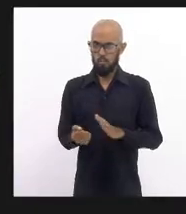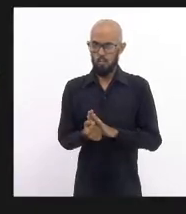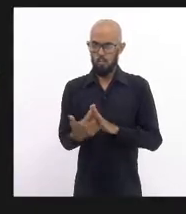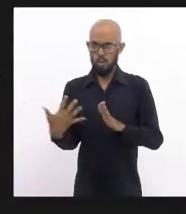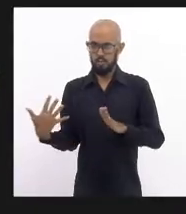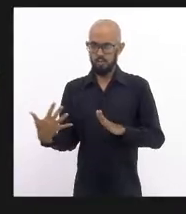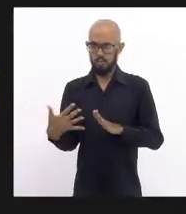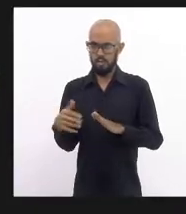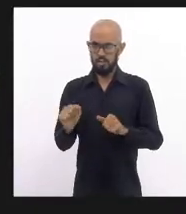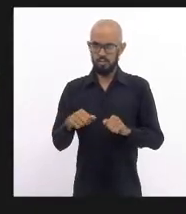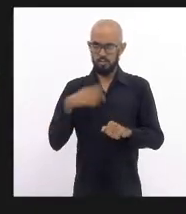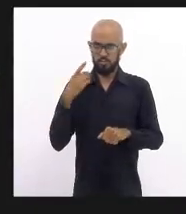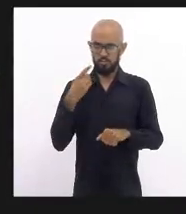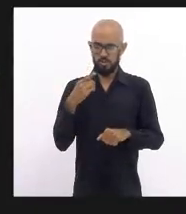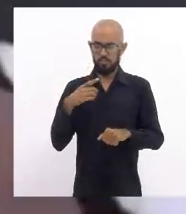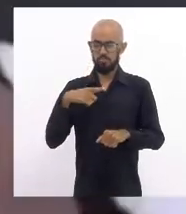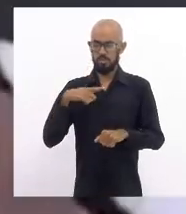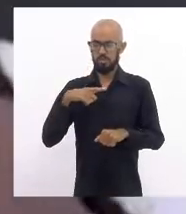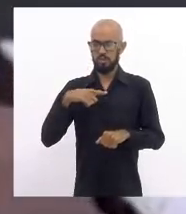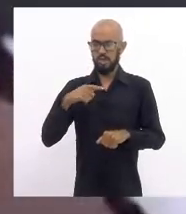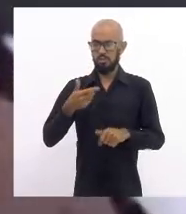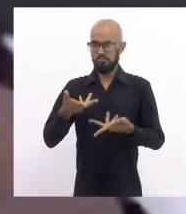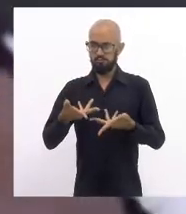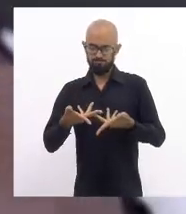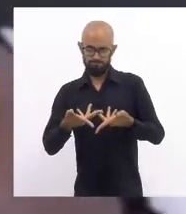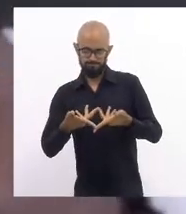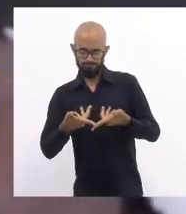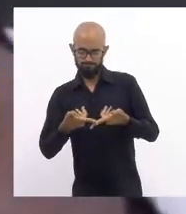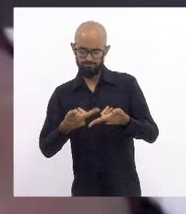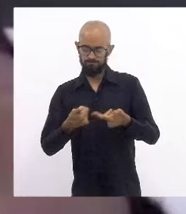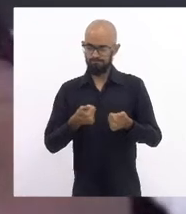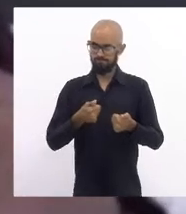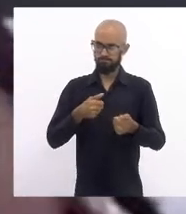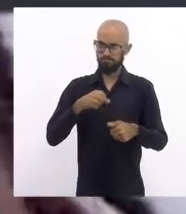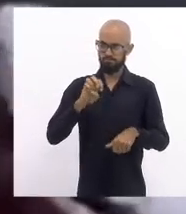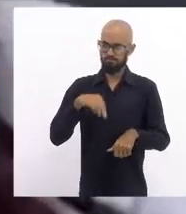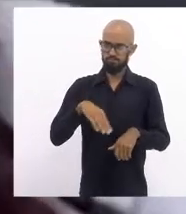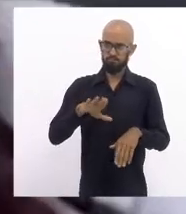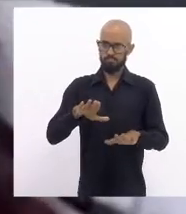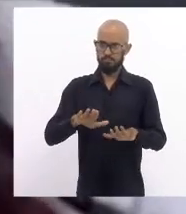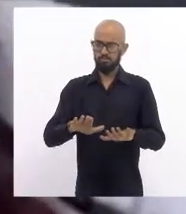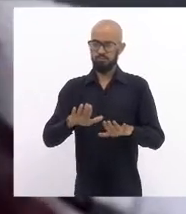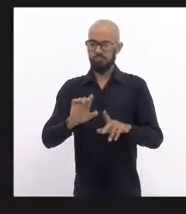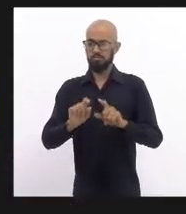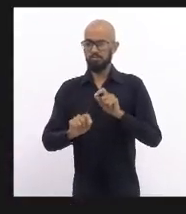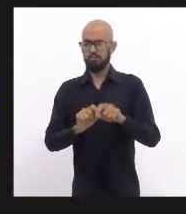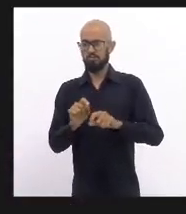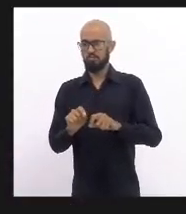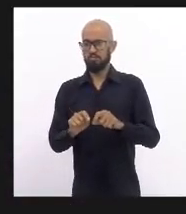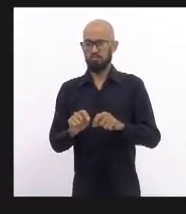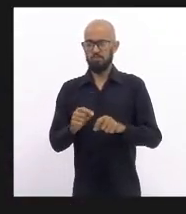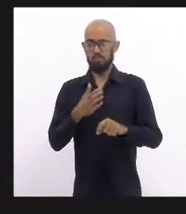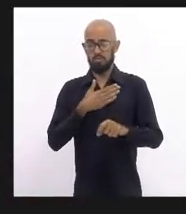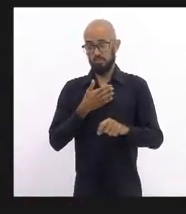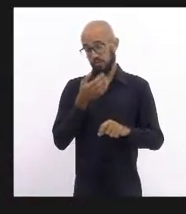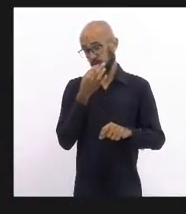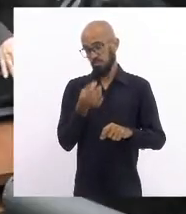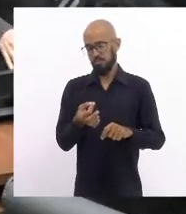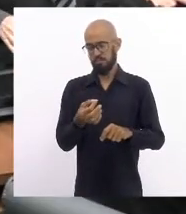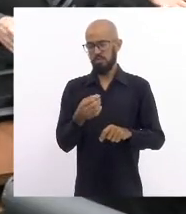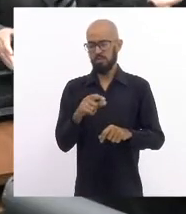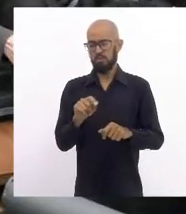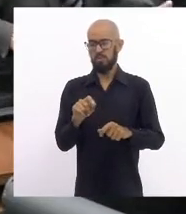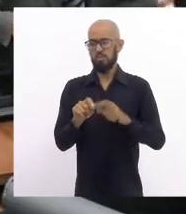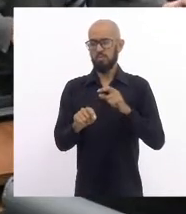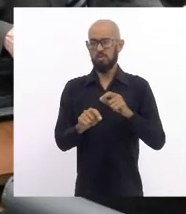um quórum qualificadíssimo e muito relevante. Por isso, eu tenho, a meu ver, a opinião